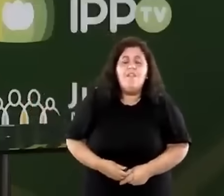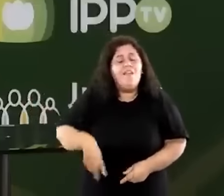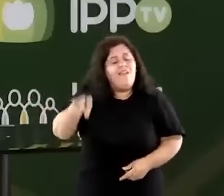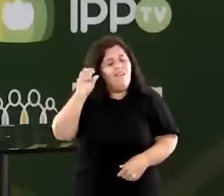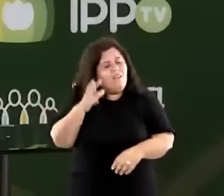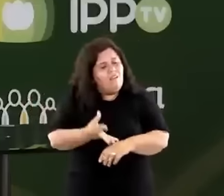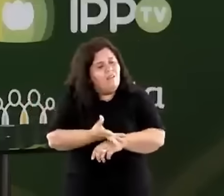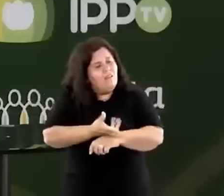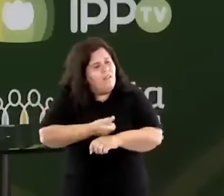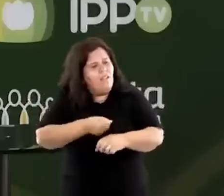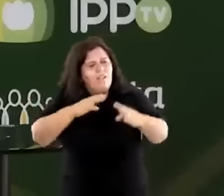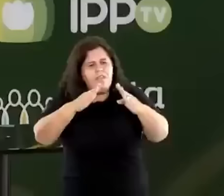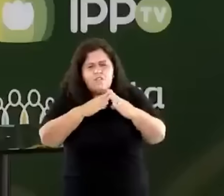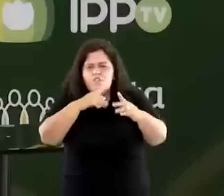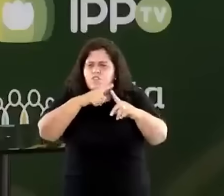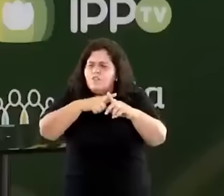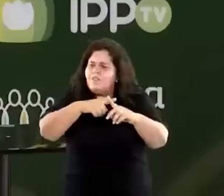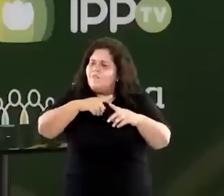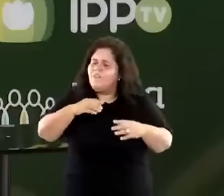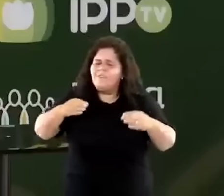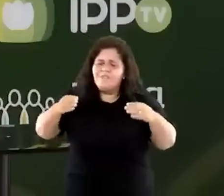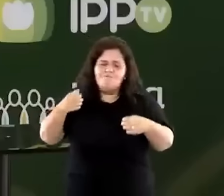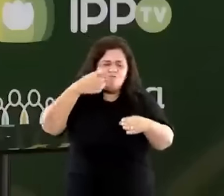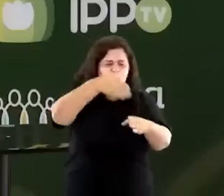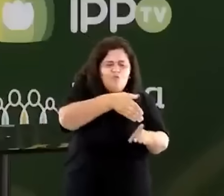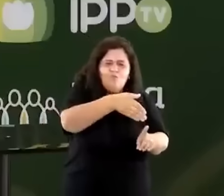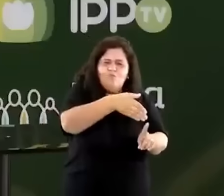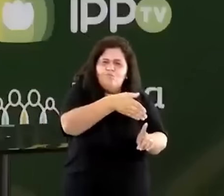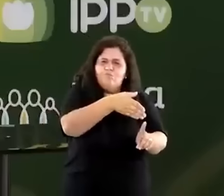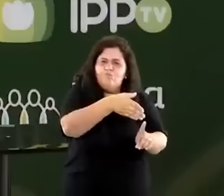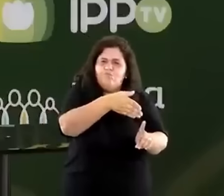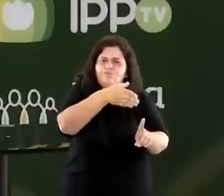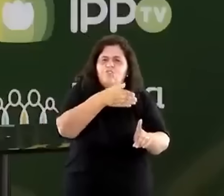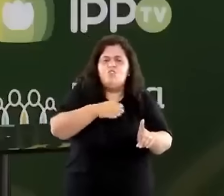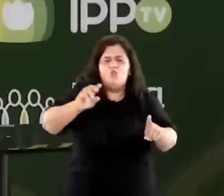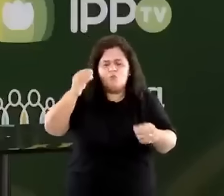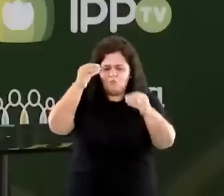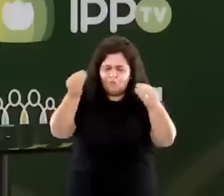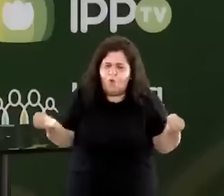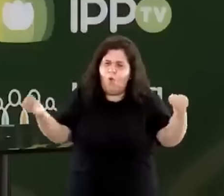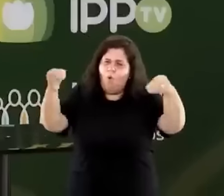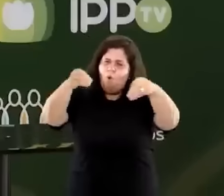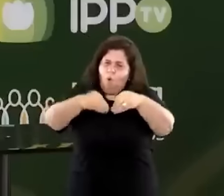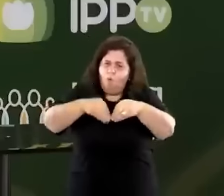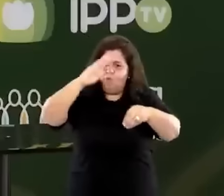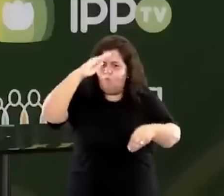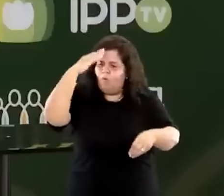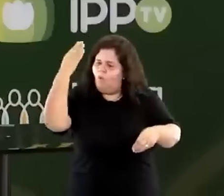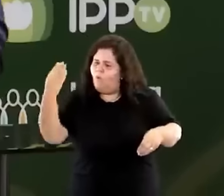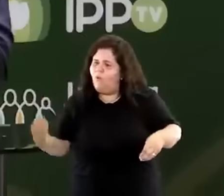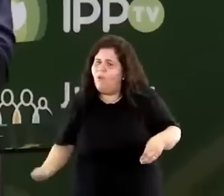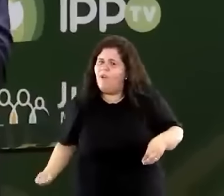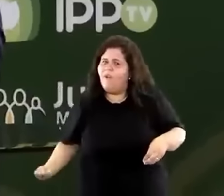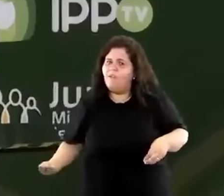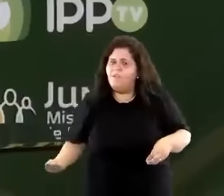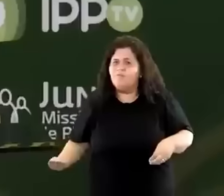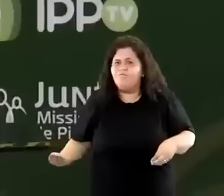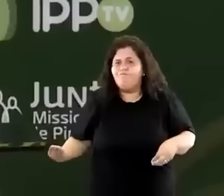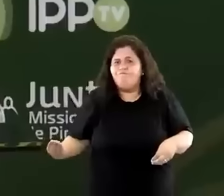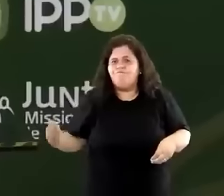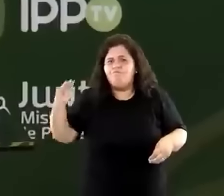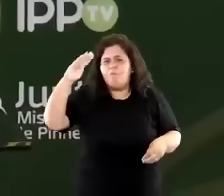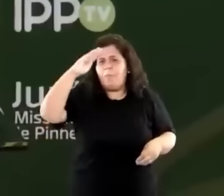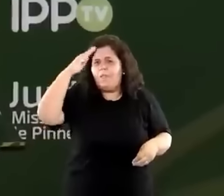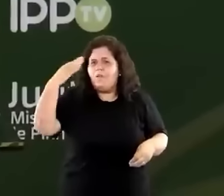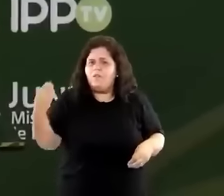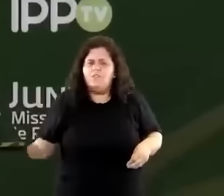Igreja será colocada numa posição de honra nós podemos compreender que